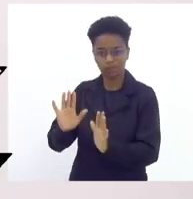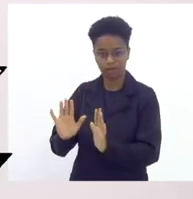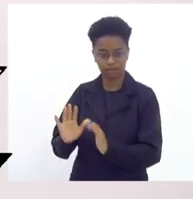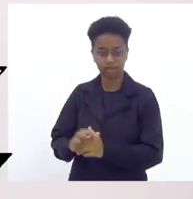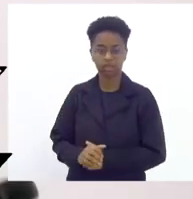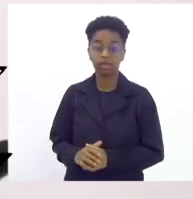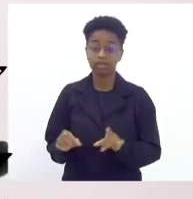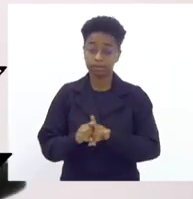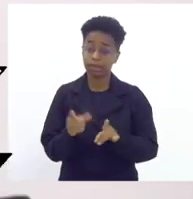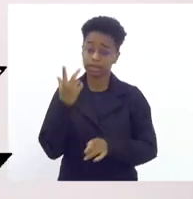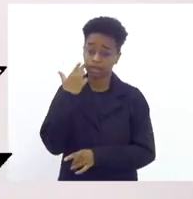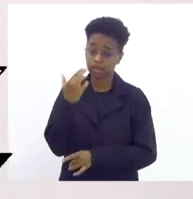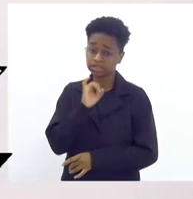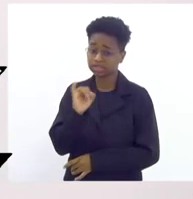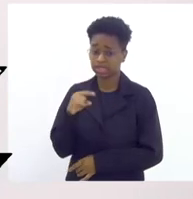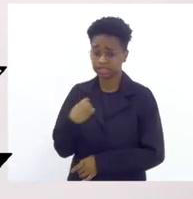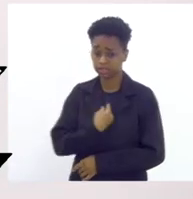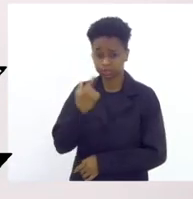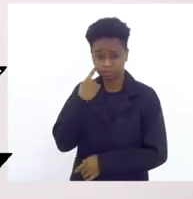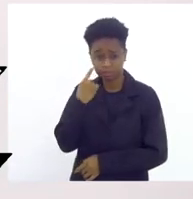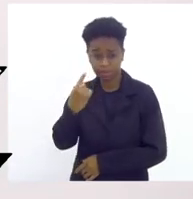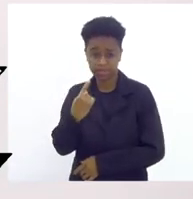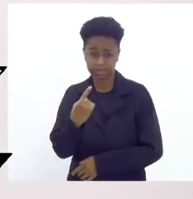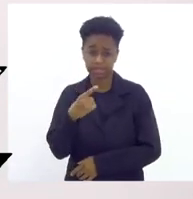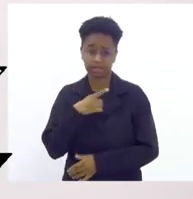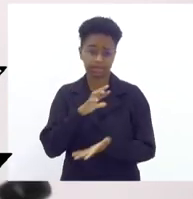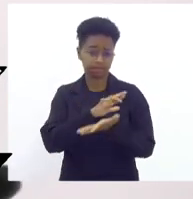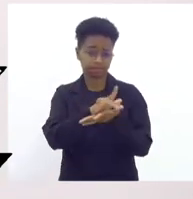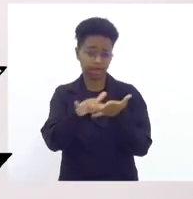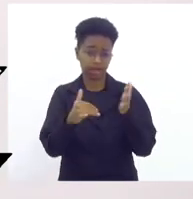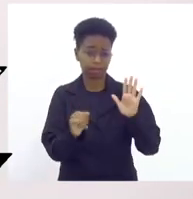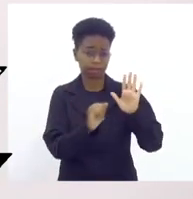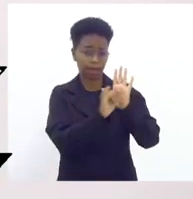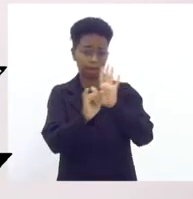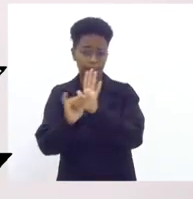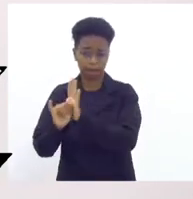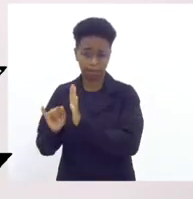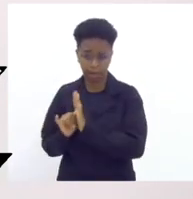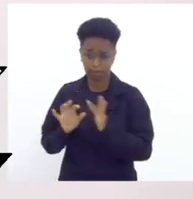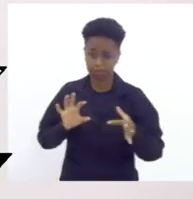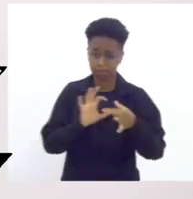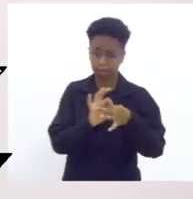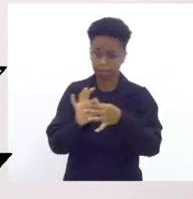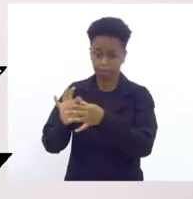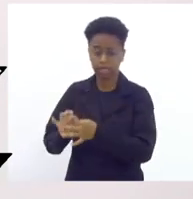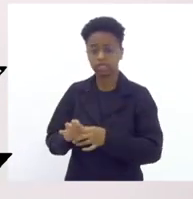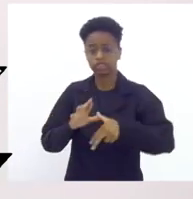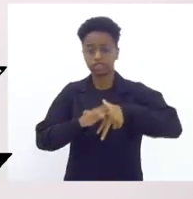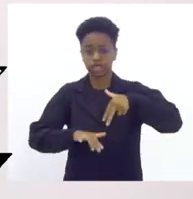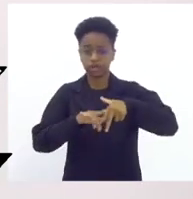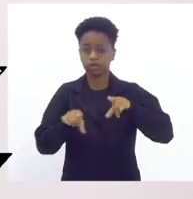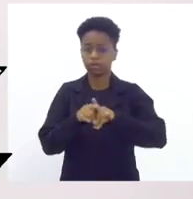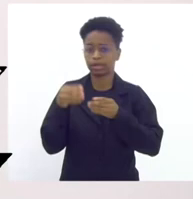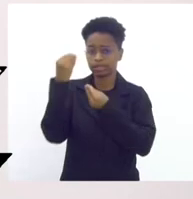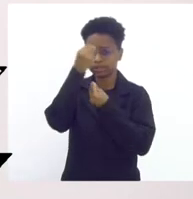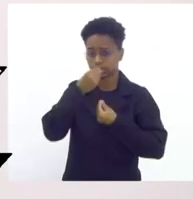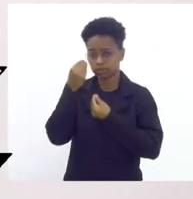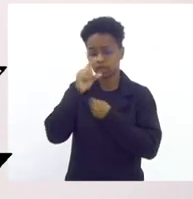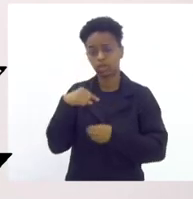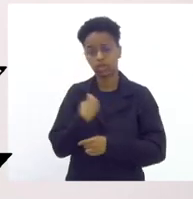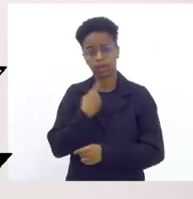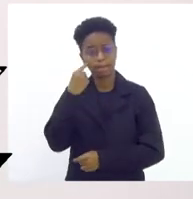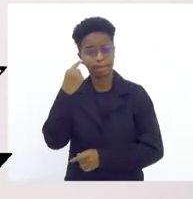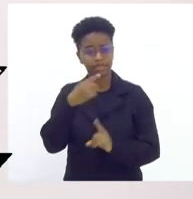pensar as diferentes intersecções as diferentes identificações né de gênero de sexualidade quando a gente pensa sigla